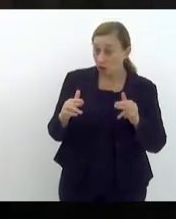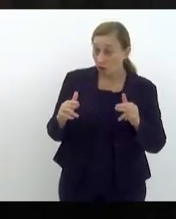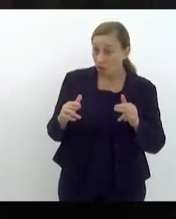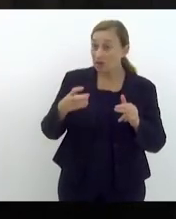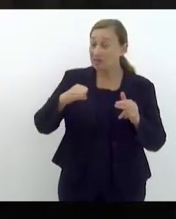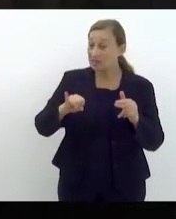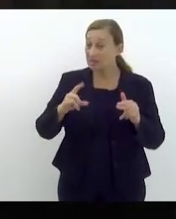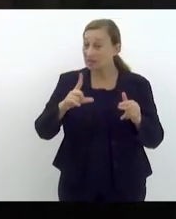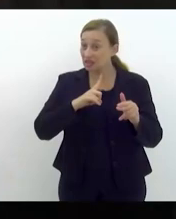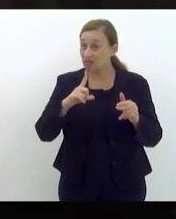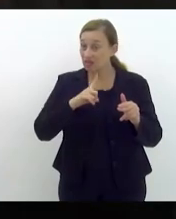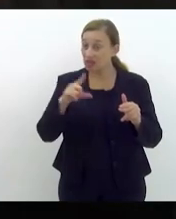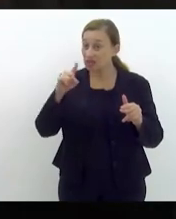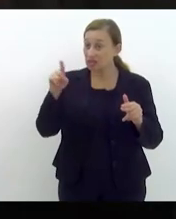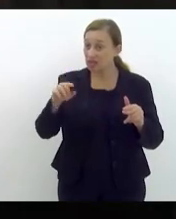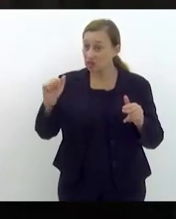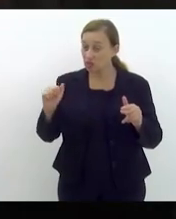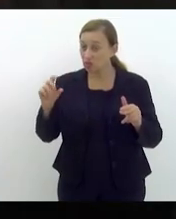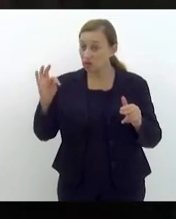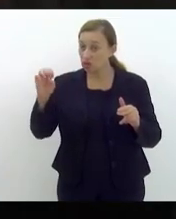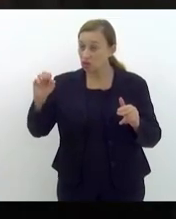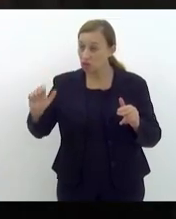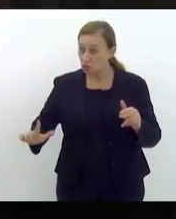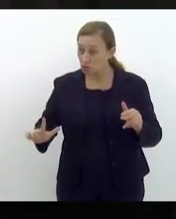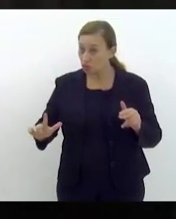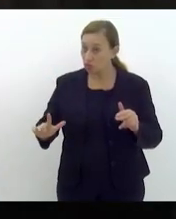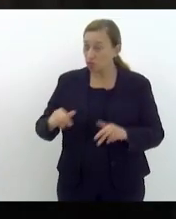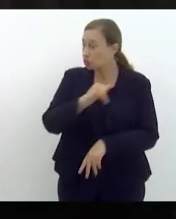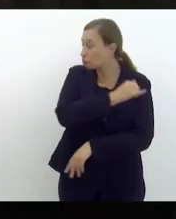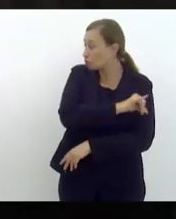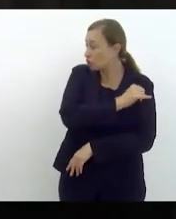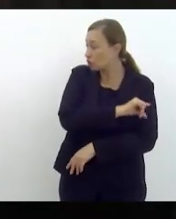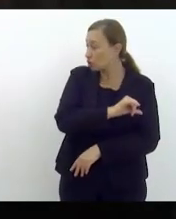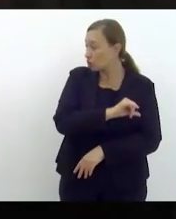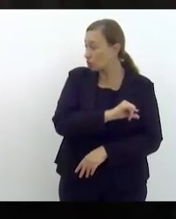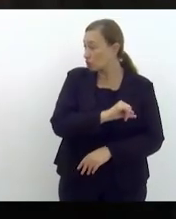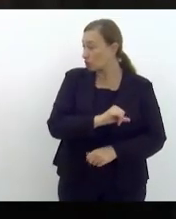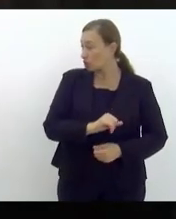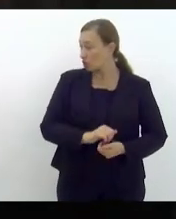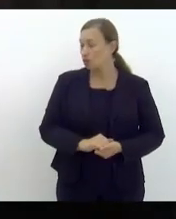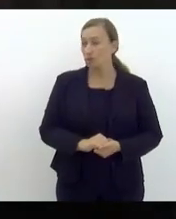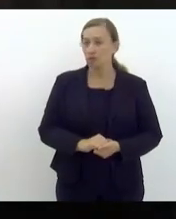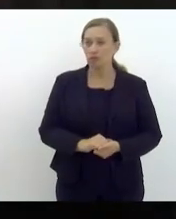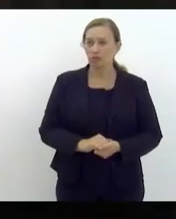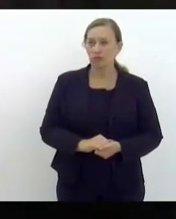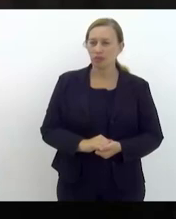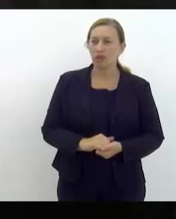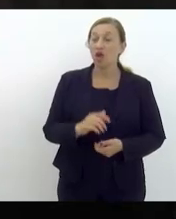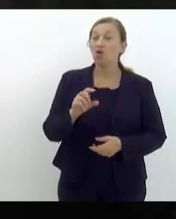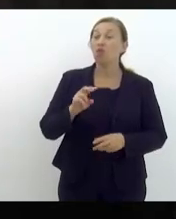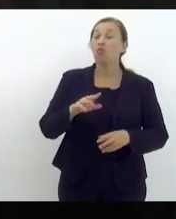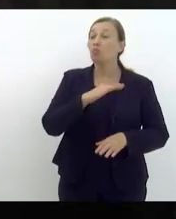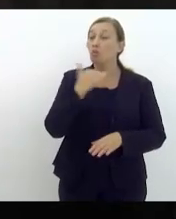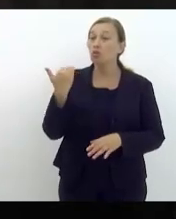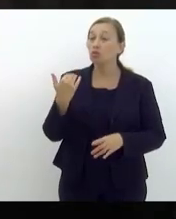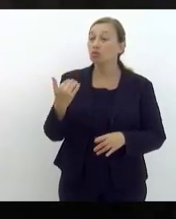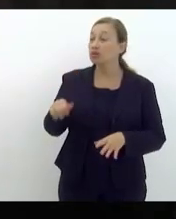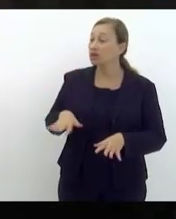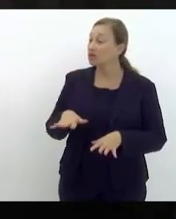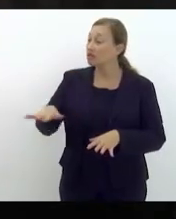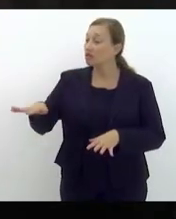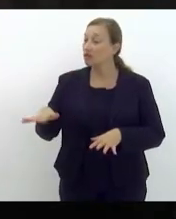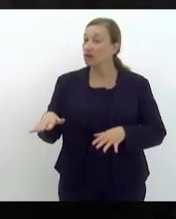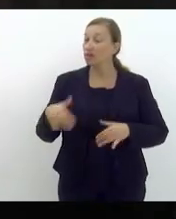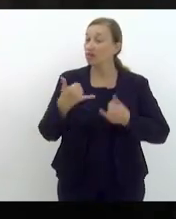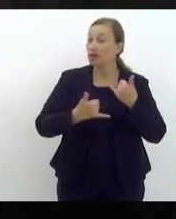tivesse na zona sul do Rio de Janeiro na zona sul de Niterói foi assassinado por que estava dentro do complexo do Salgueiro brincando com